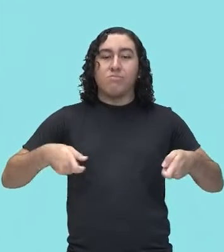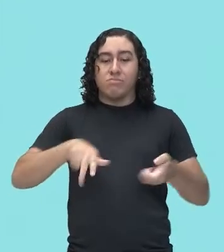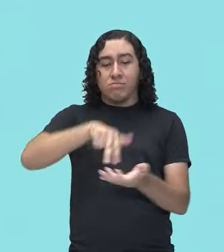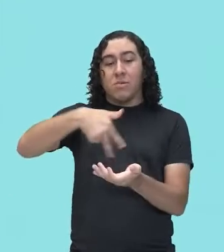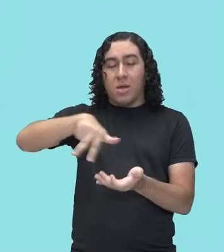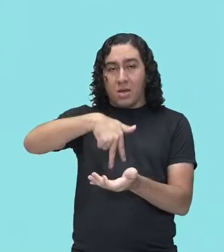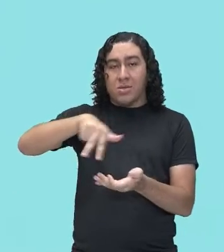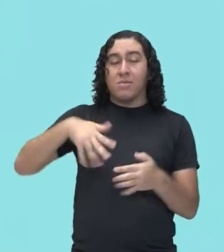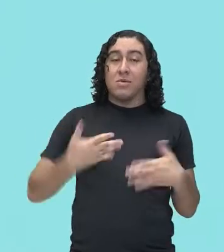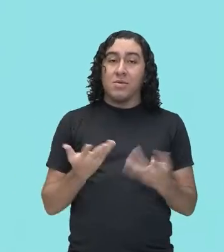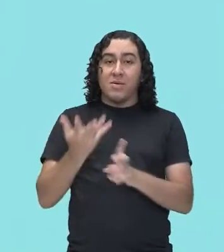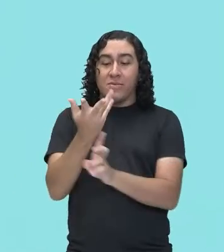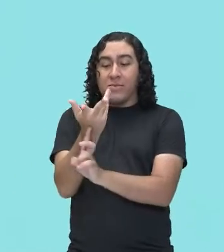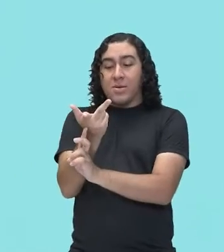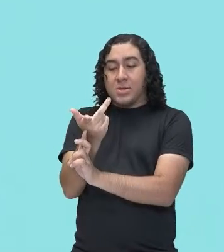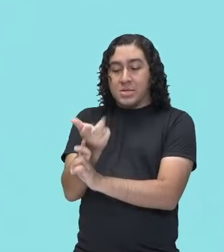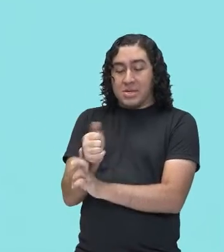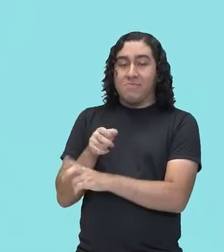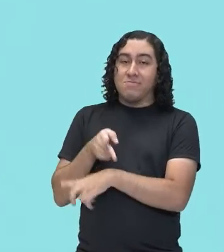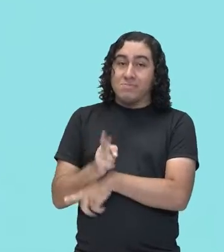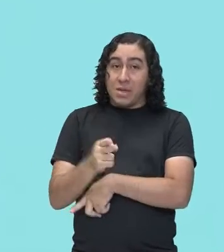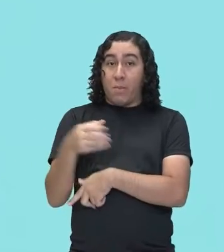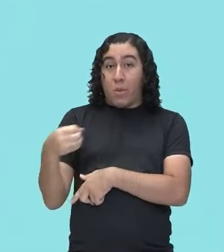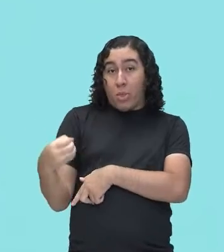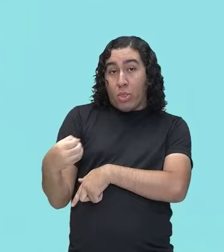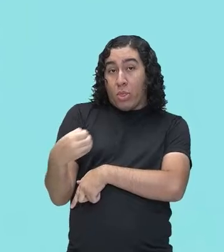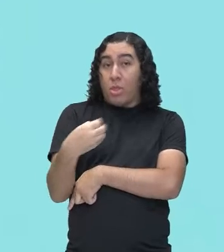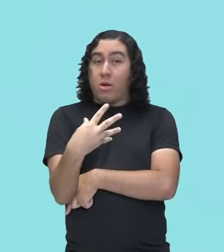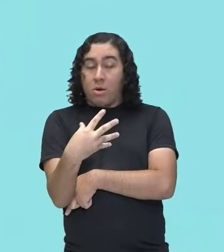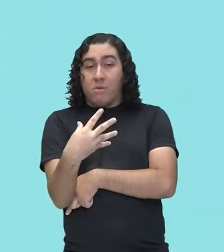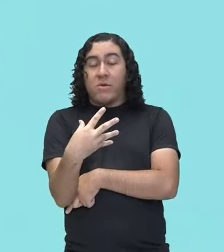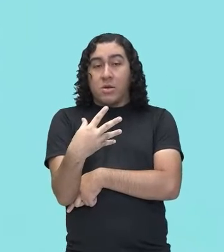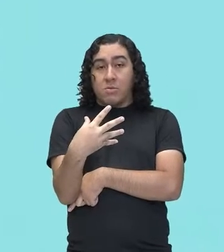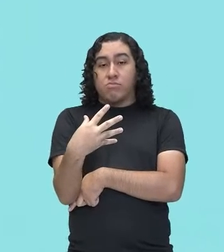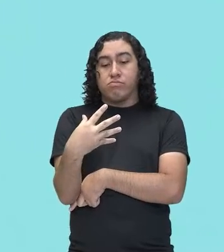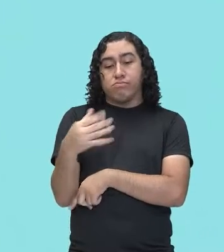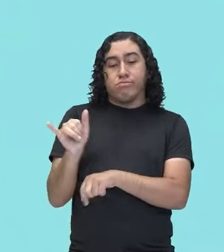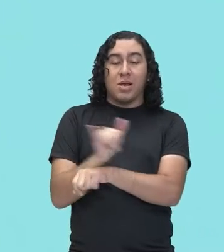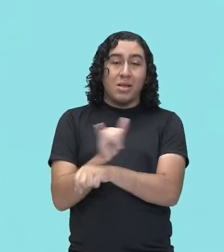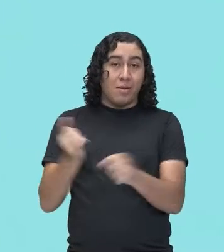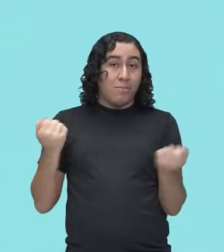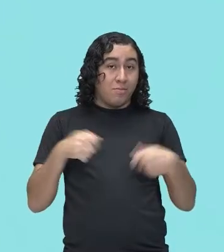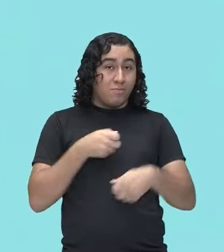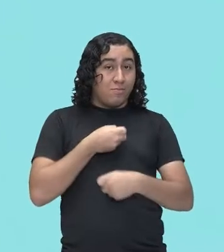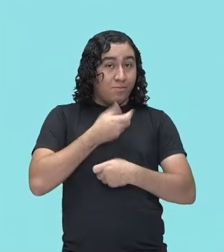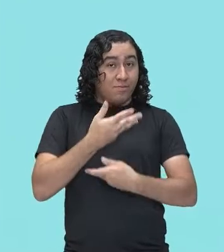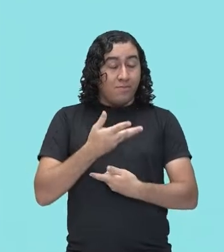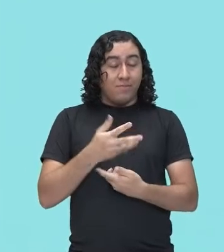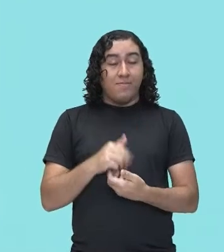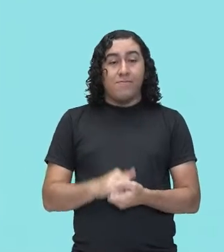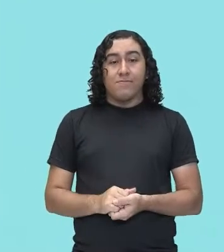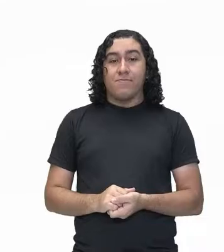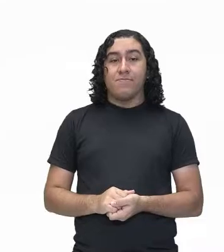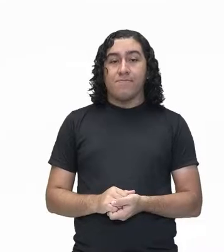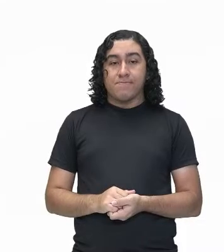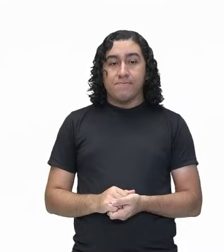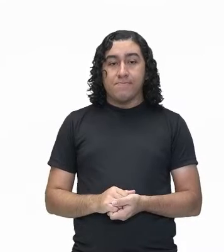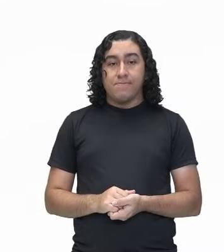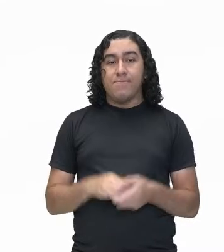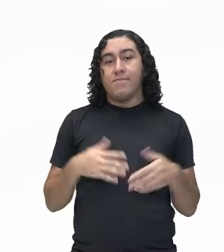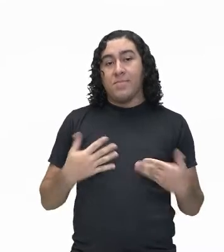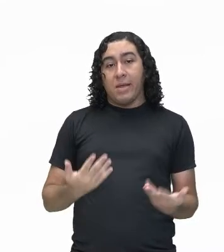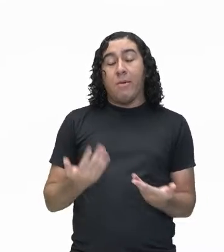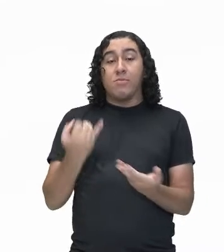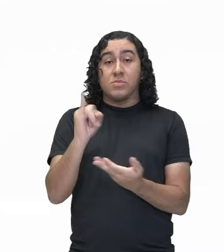está sempre inovando, buscando novas formas de fazer arte. Então, para fazer